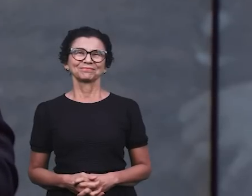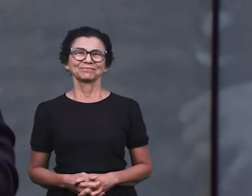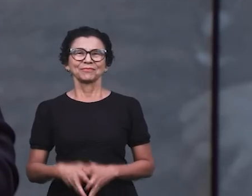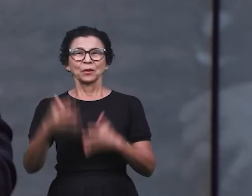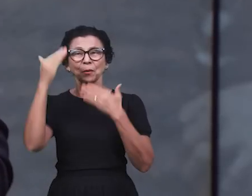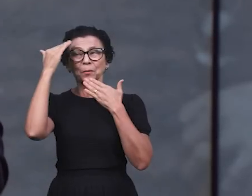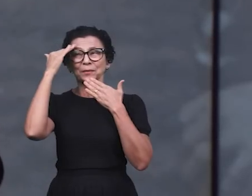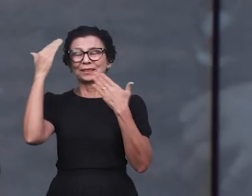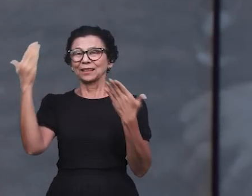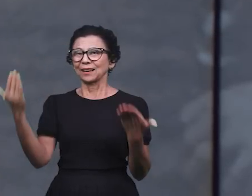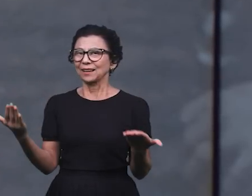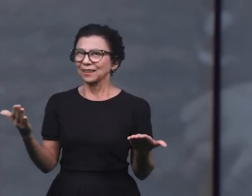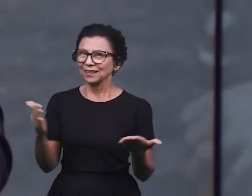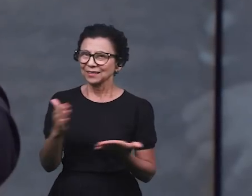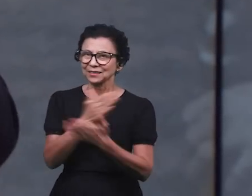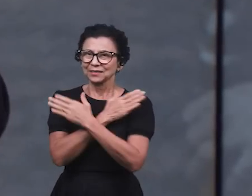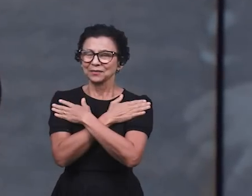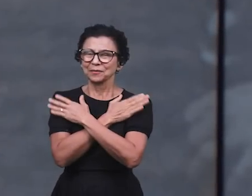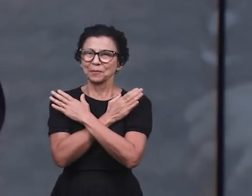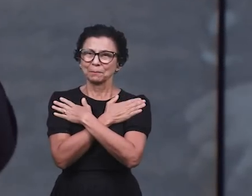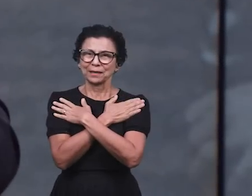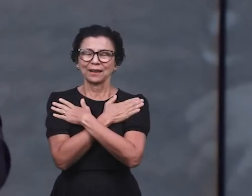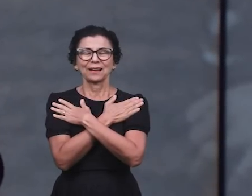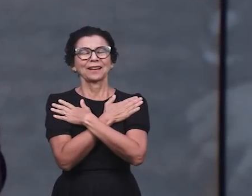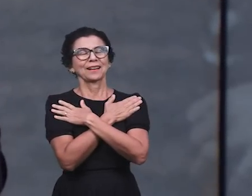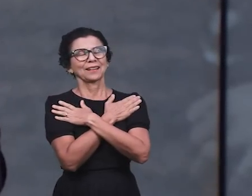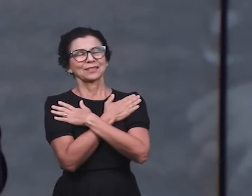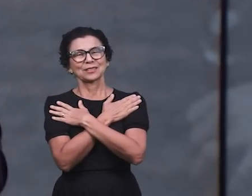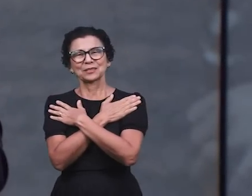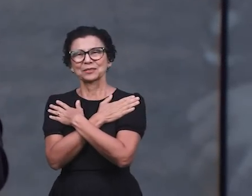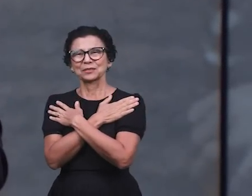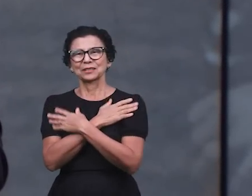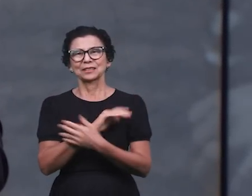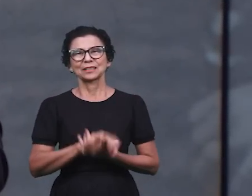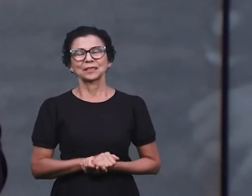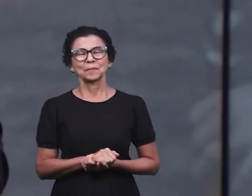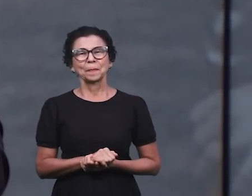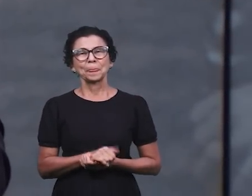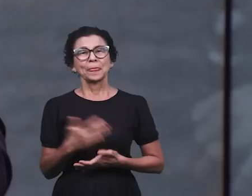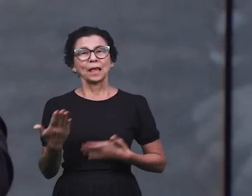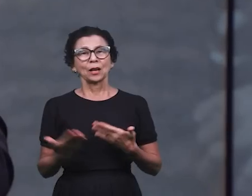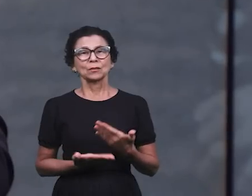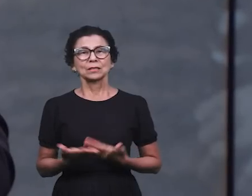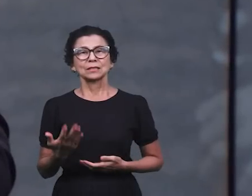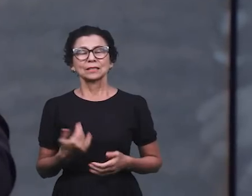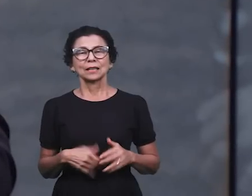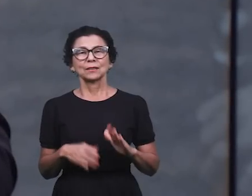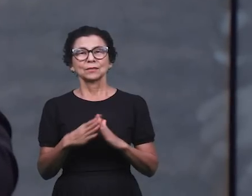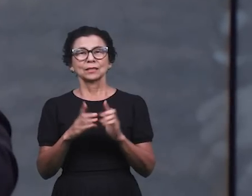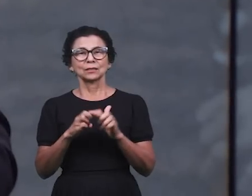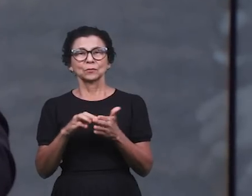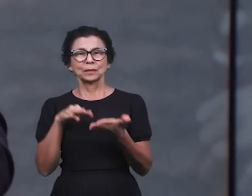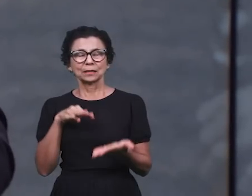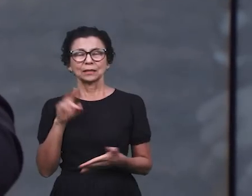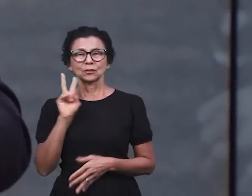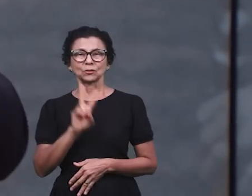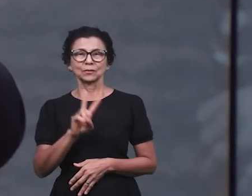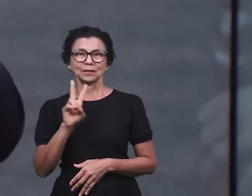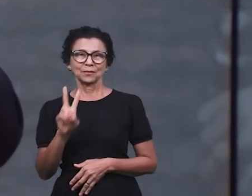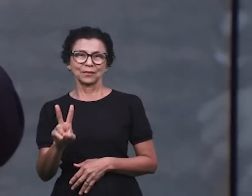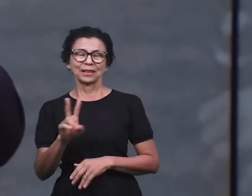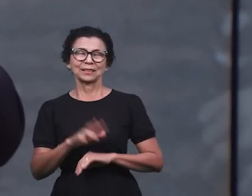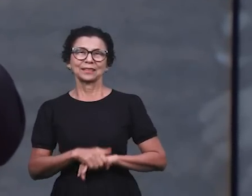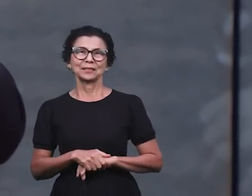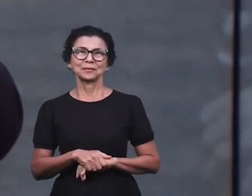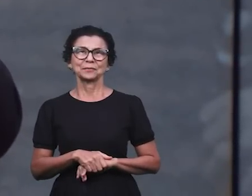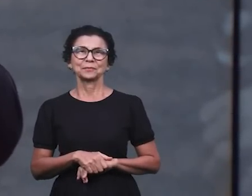a Jesus. Obrigado, companheiro. Um grande abraço aos nossos irmãos aí da Igreja Cristã Maranata do bairro Estrela, aqui em Vila Velha. Deus